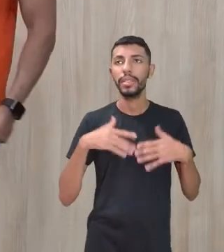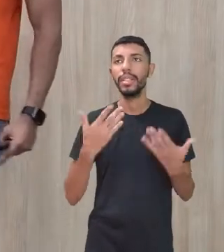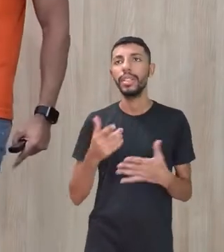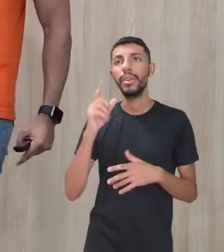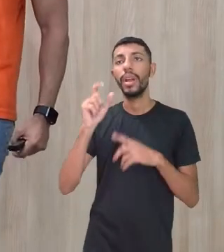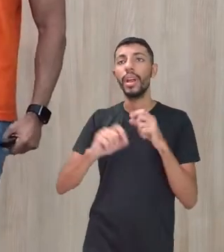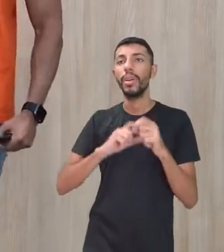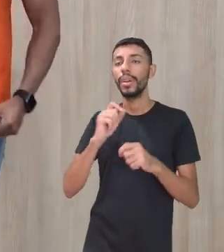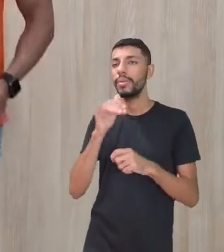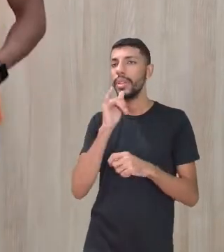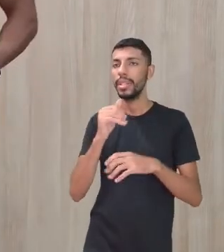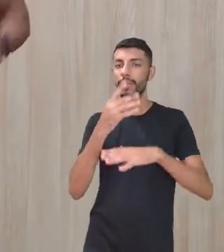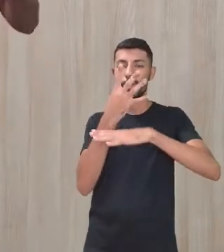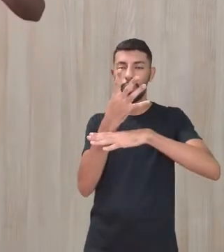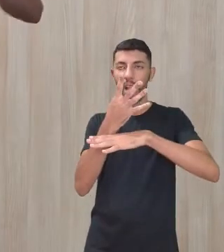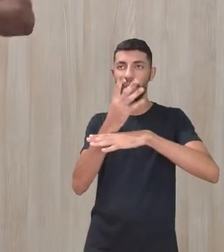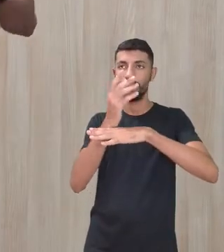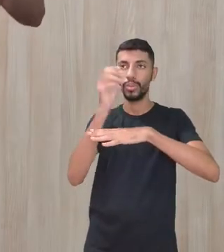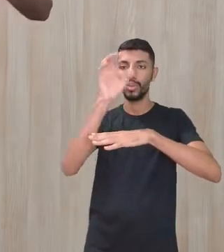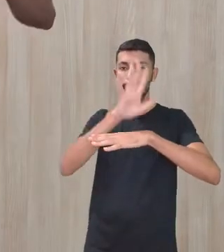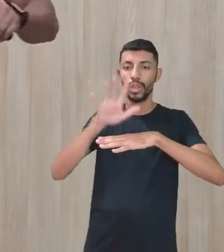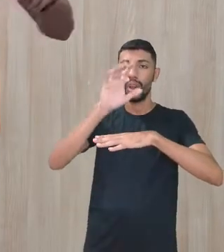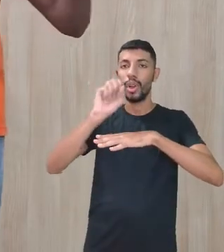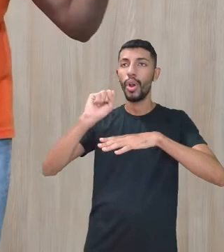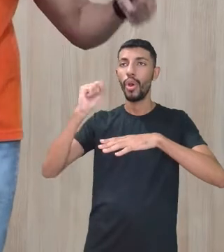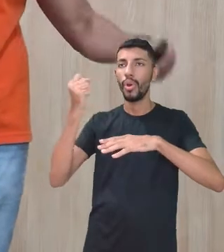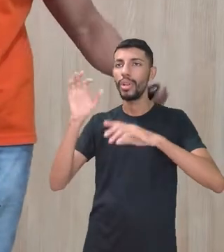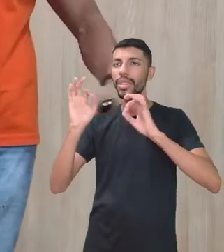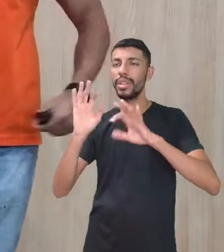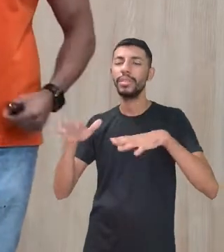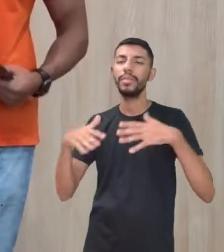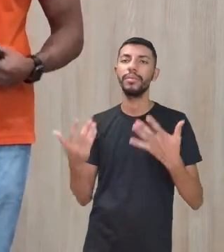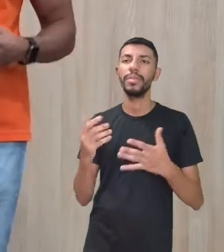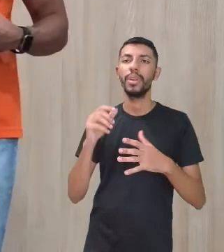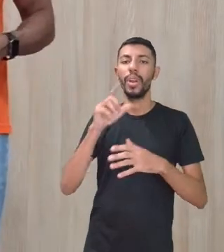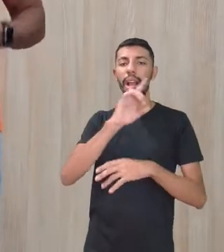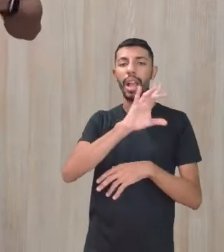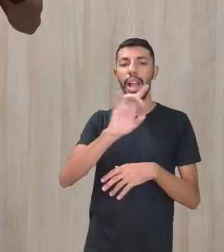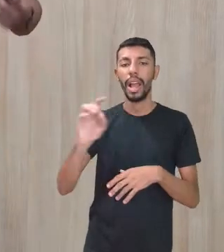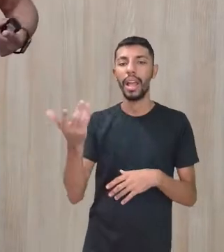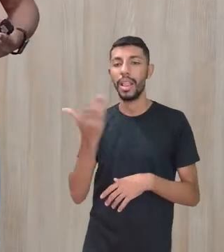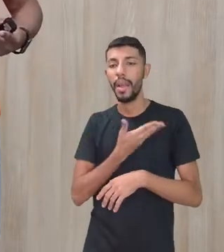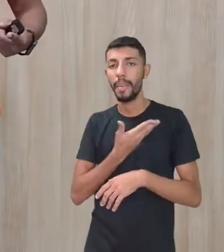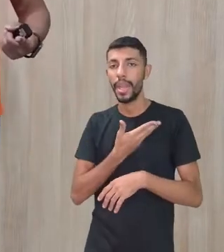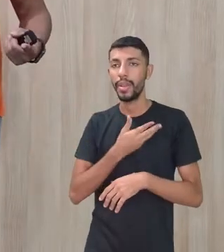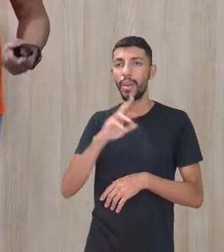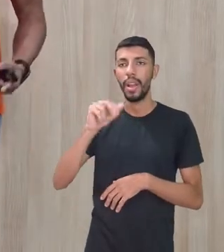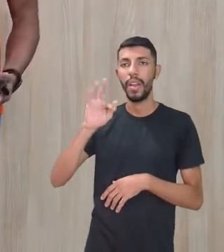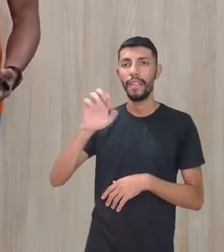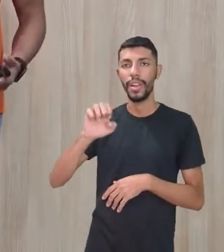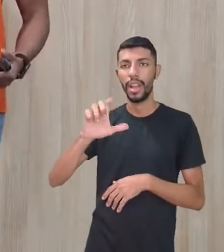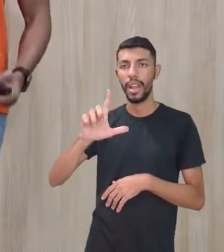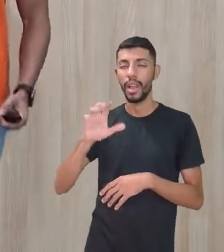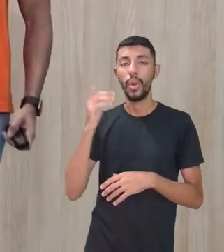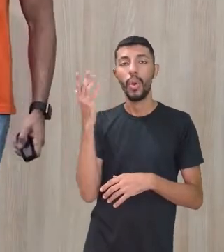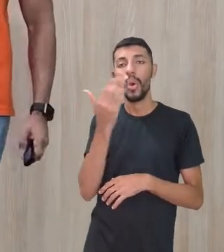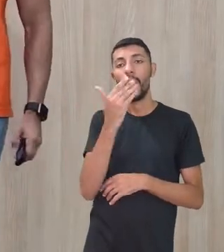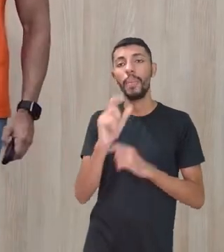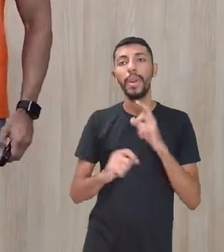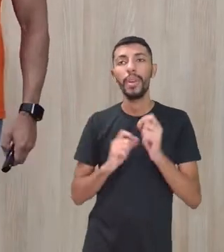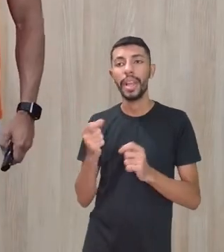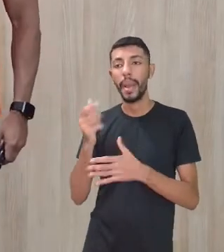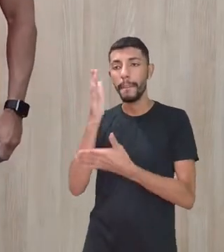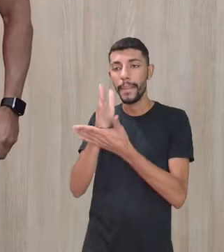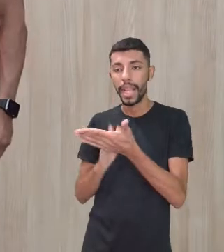de 8. Então, pode notar que cada amigo de Rafael comeu a metade, certo? Da quantidade que